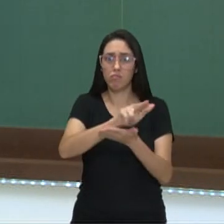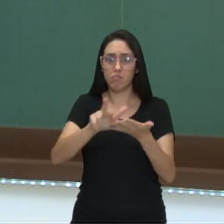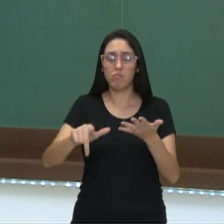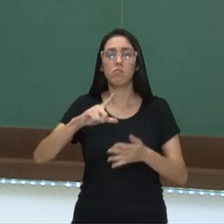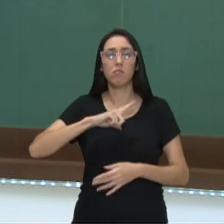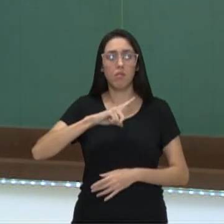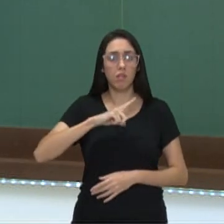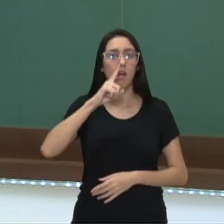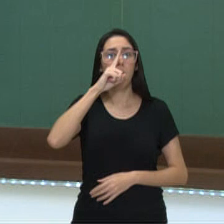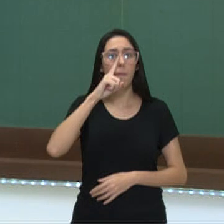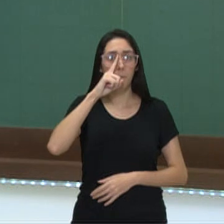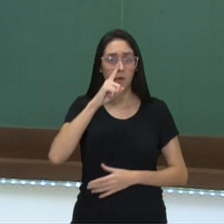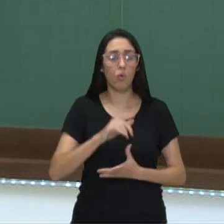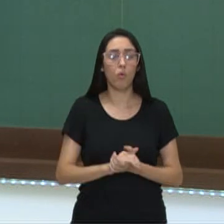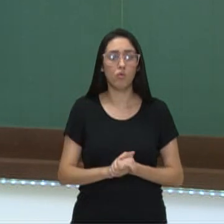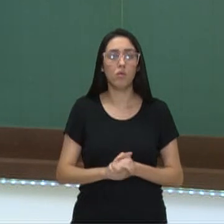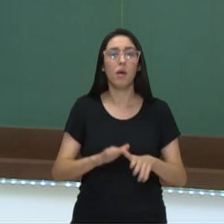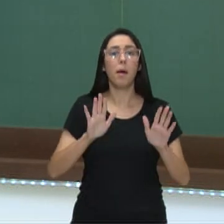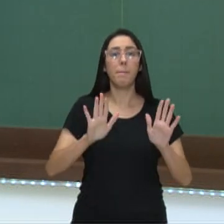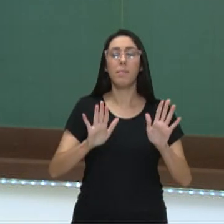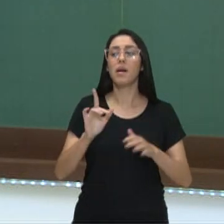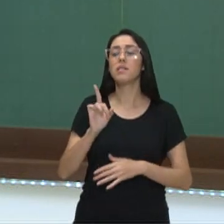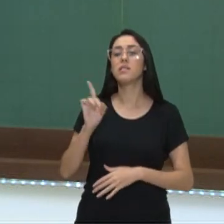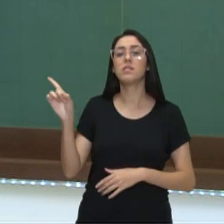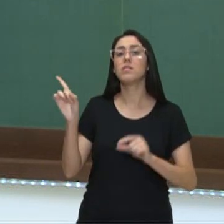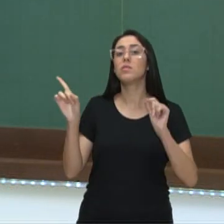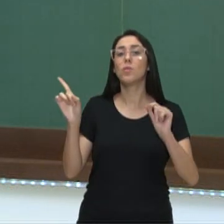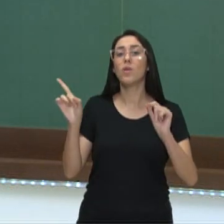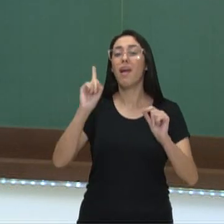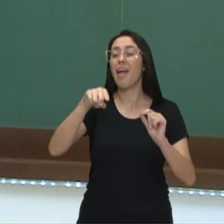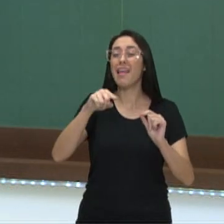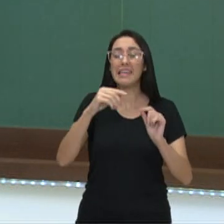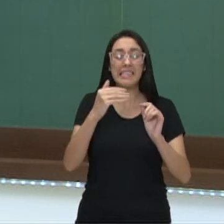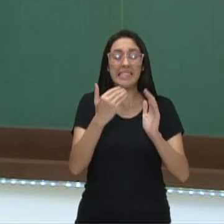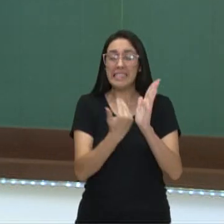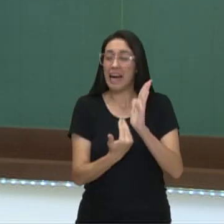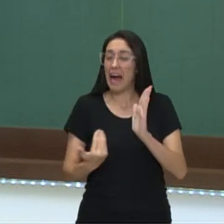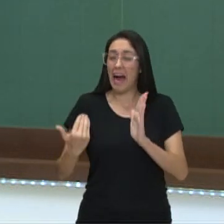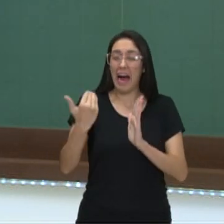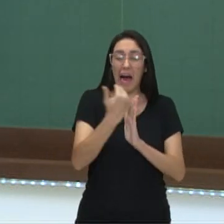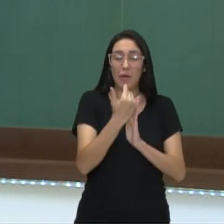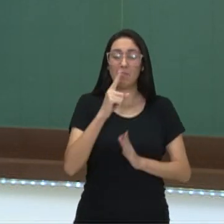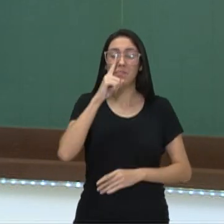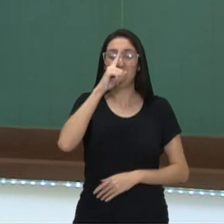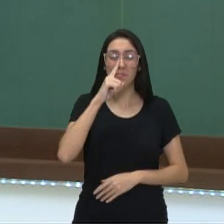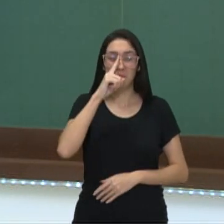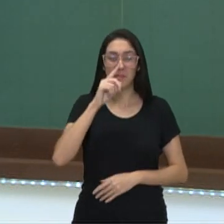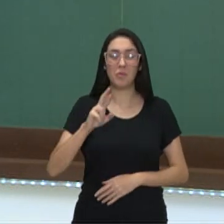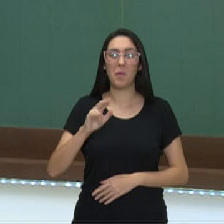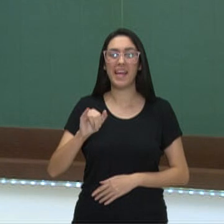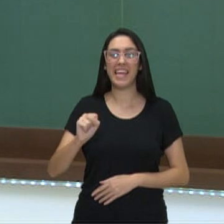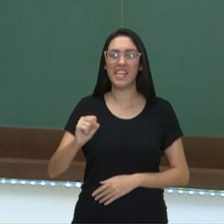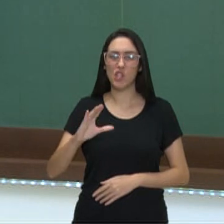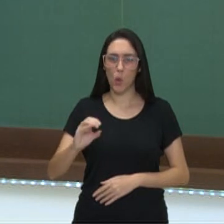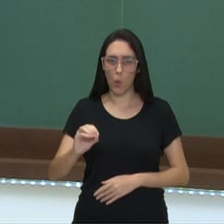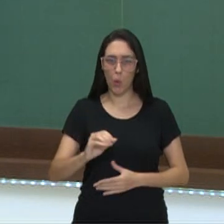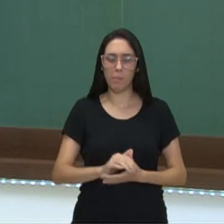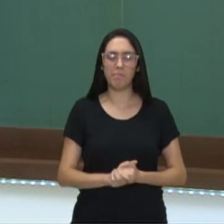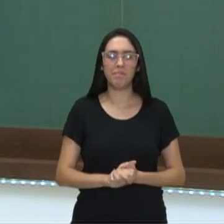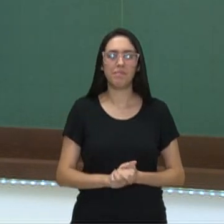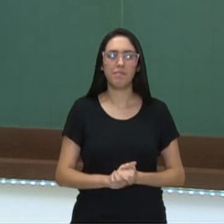risco físico, mas aqui nós temos um alto nível de risco físico, ok? A